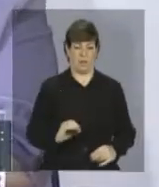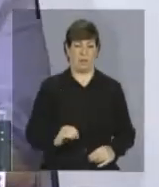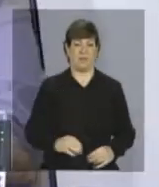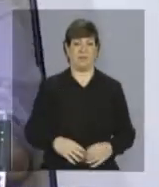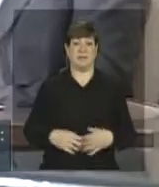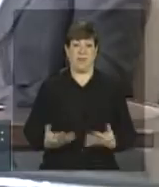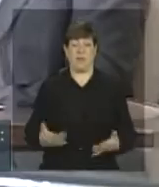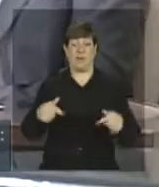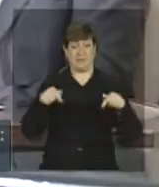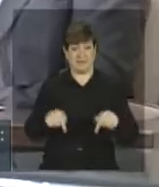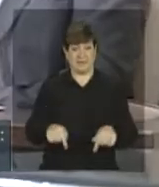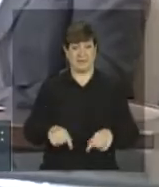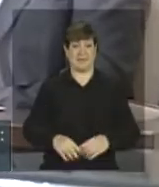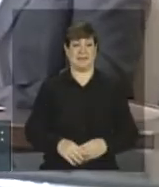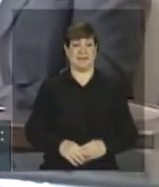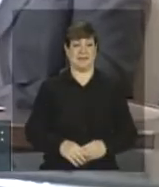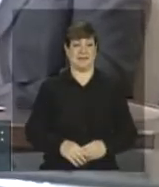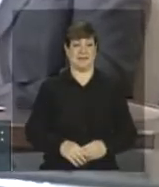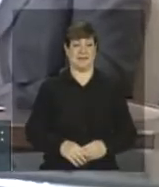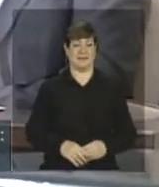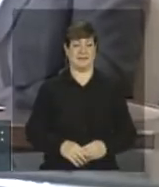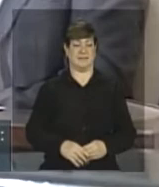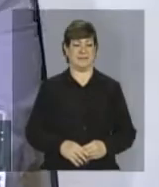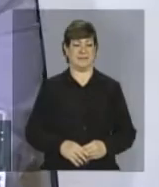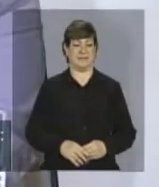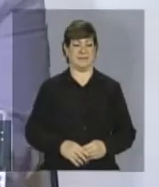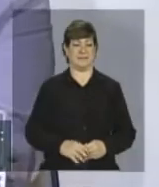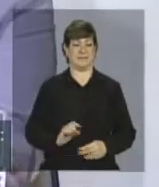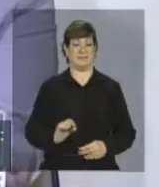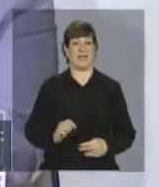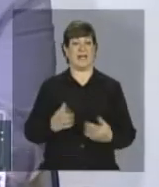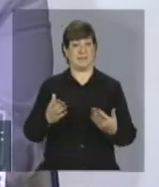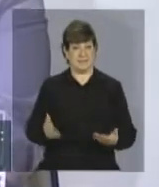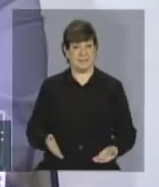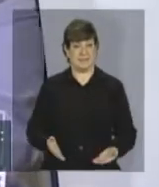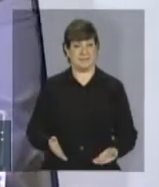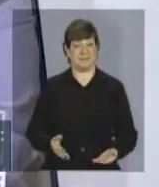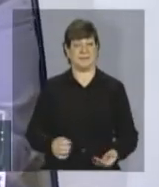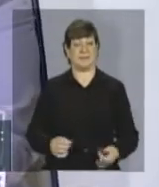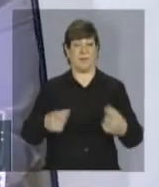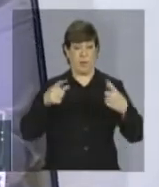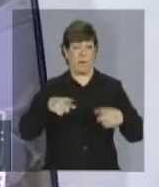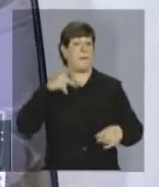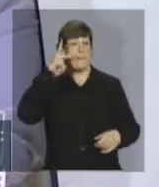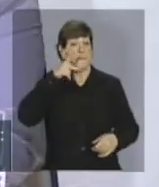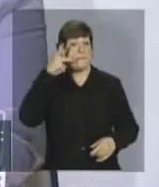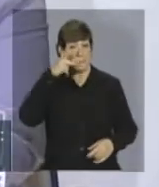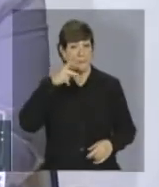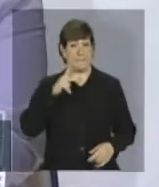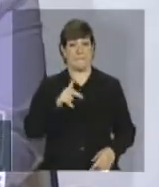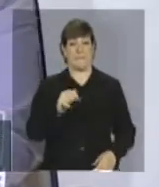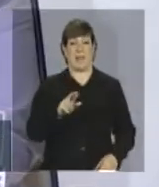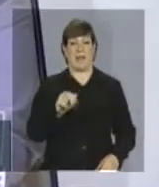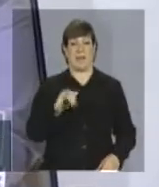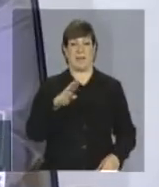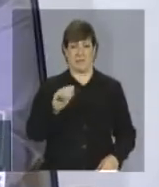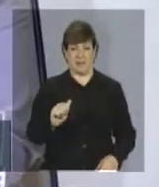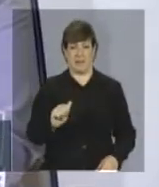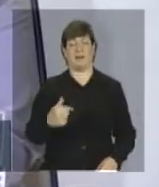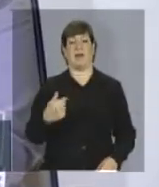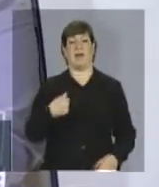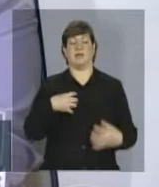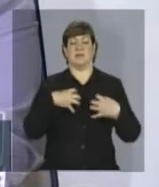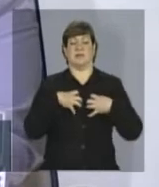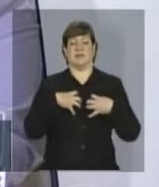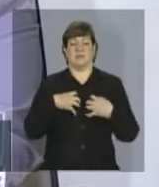Então, nesse sentido... Exatamente. Não foi? Nesse sentido, na Paraíba, eu me resgatei como